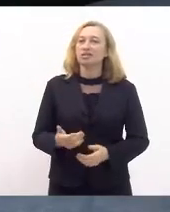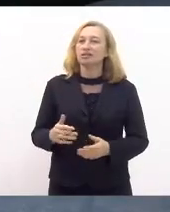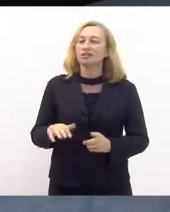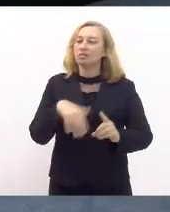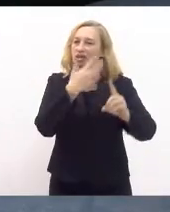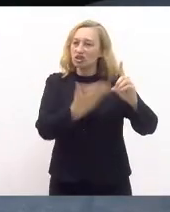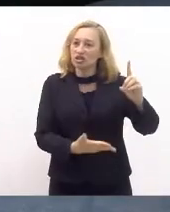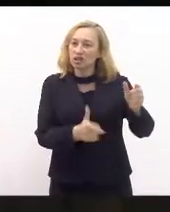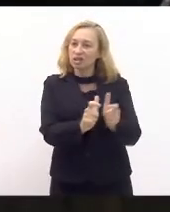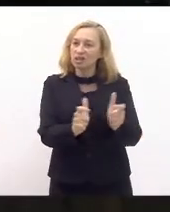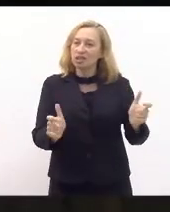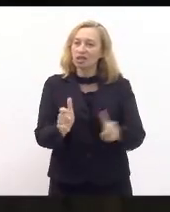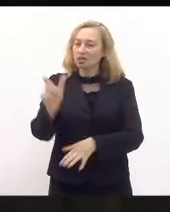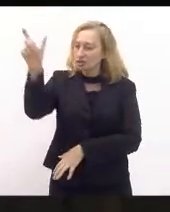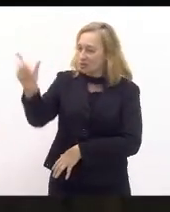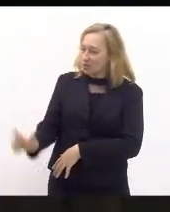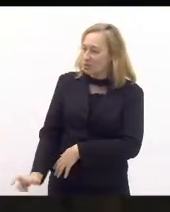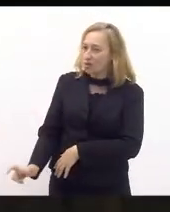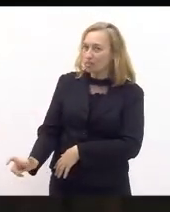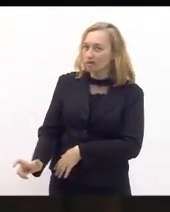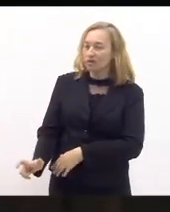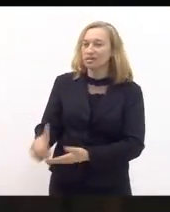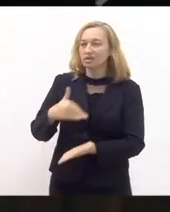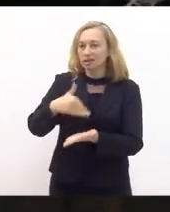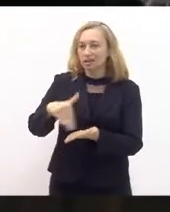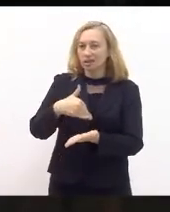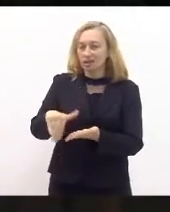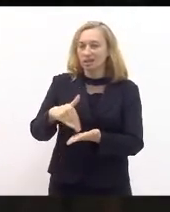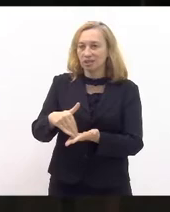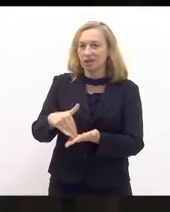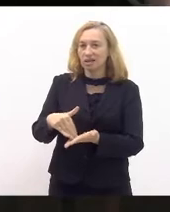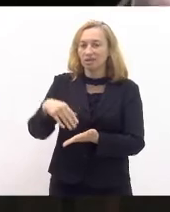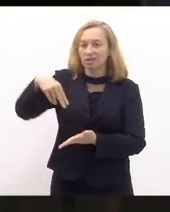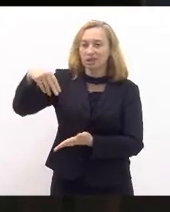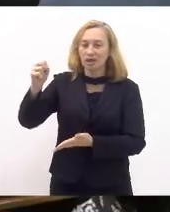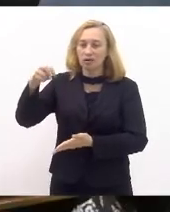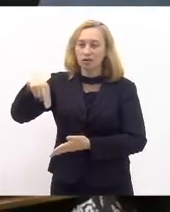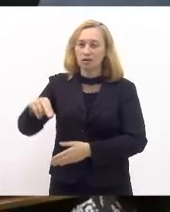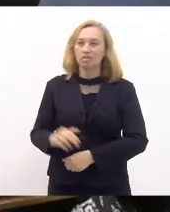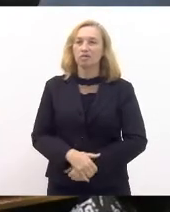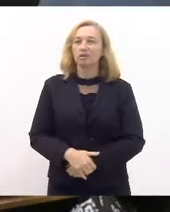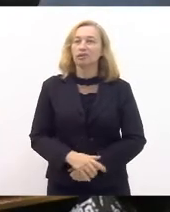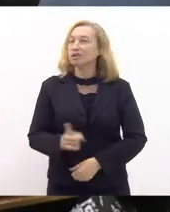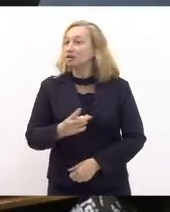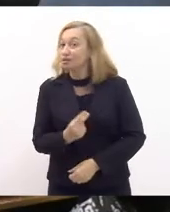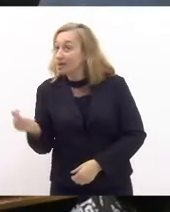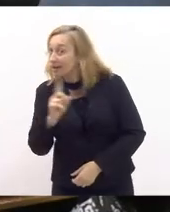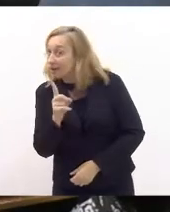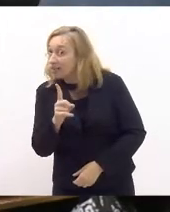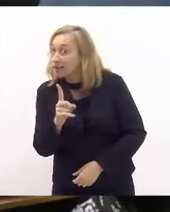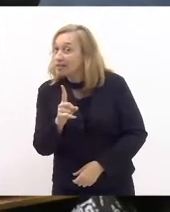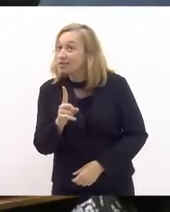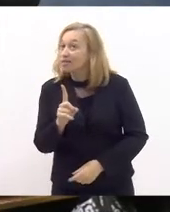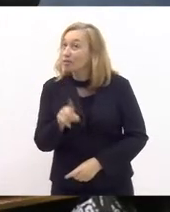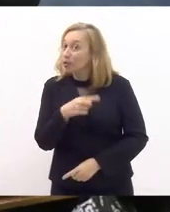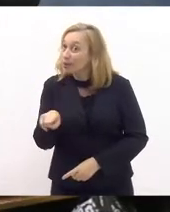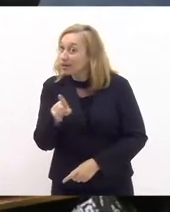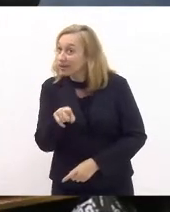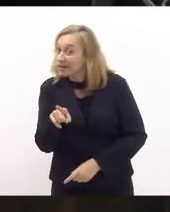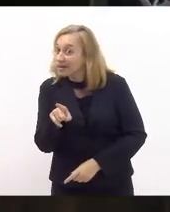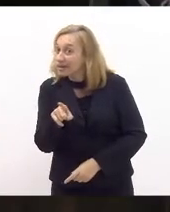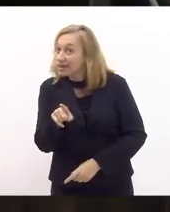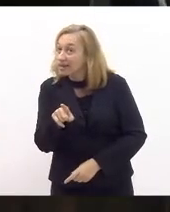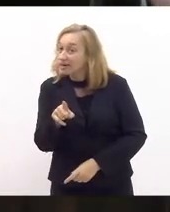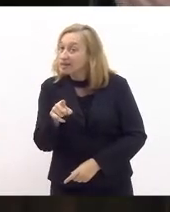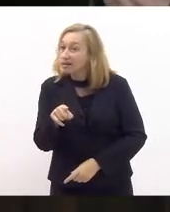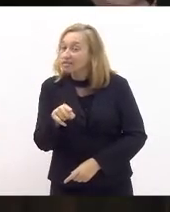homem, que é o nosso grande secretário, doutor Nelson Rocha. Não vai embora não, doutor Salema, está proibido. Você